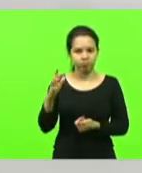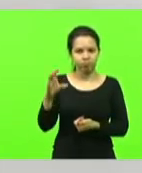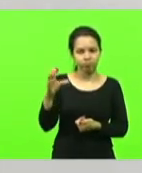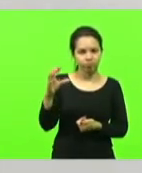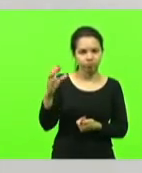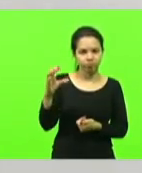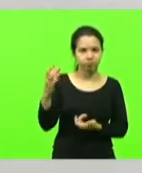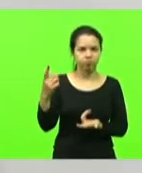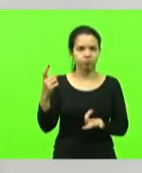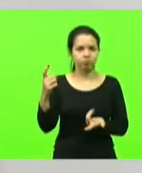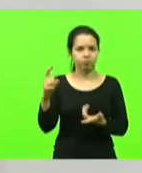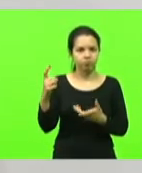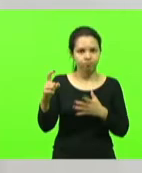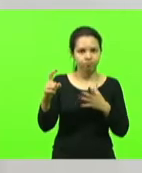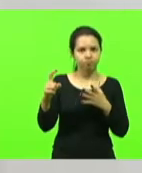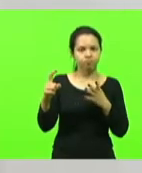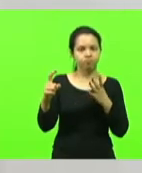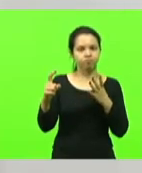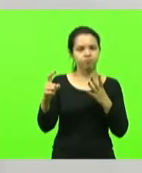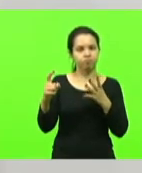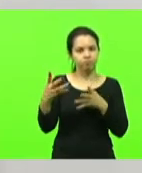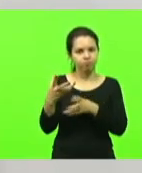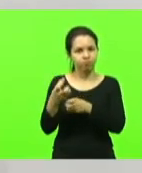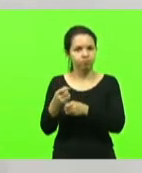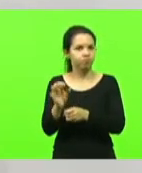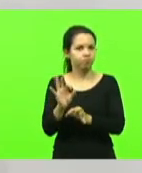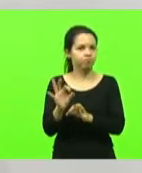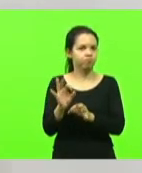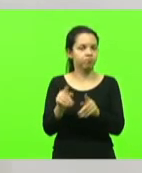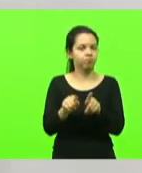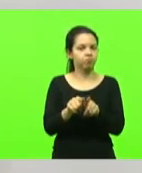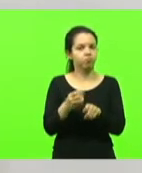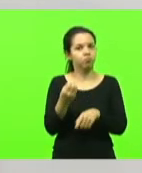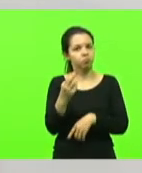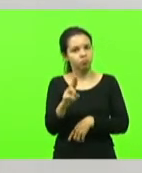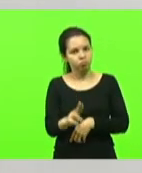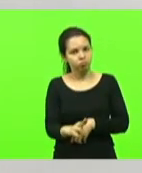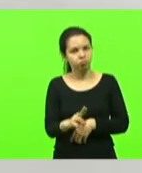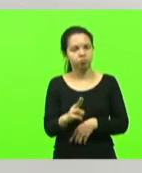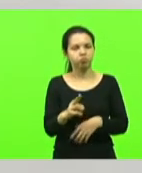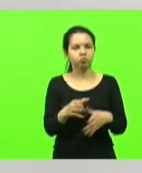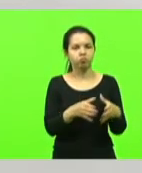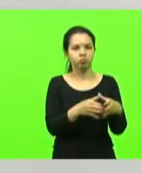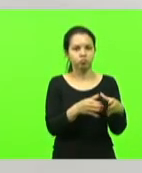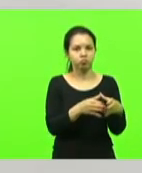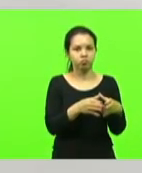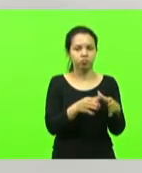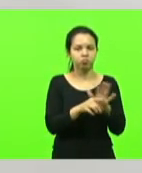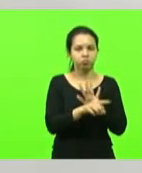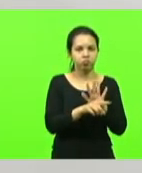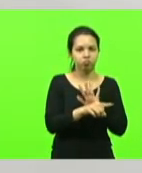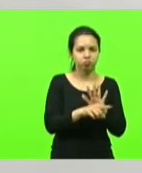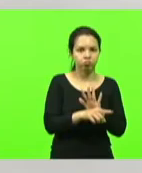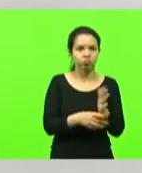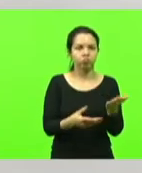que dizem os institutos de pesquisa, as associações médicas, nada disso. Parece